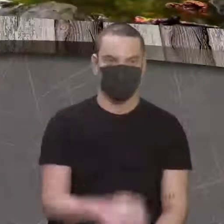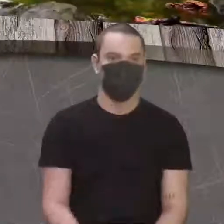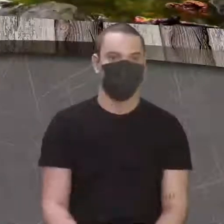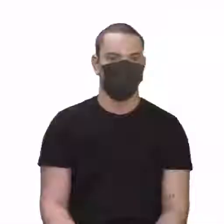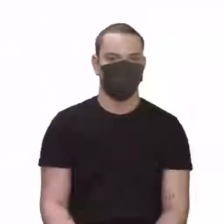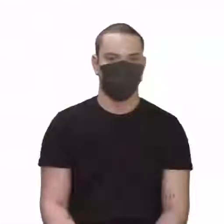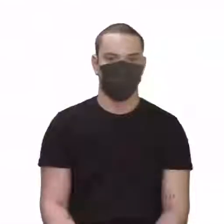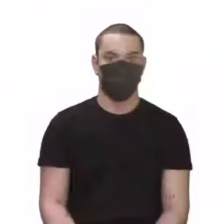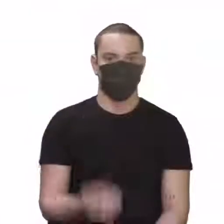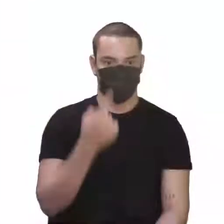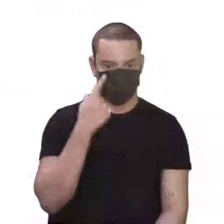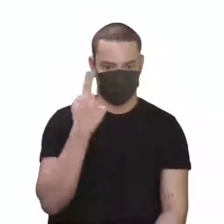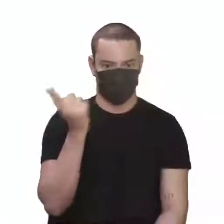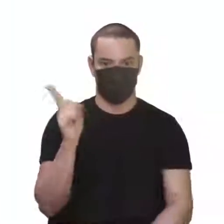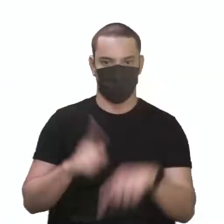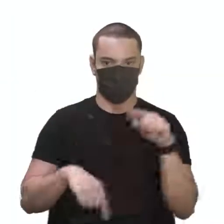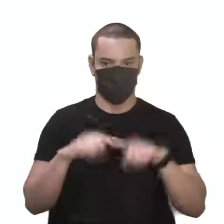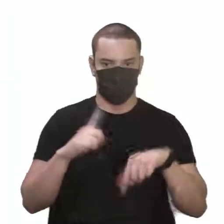aí, vamos lá olhar o material.